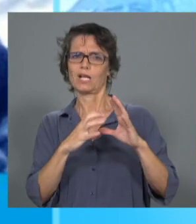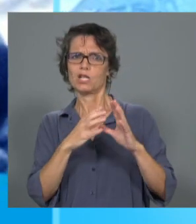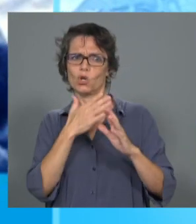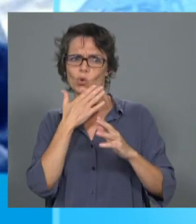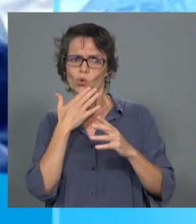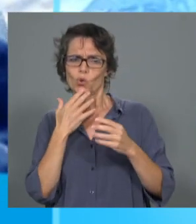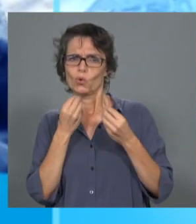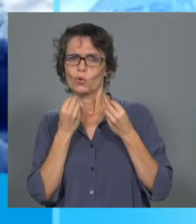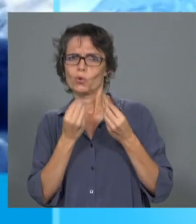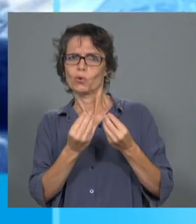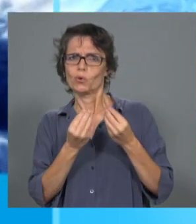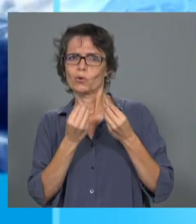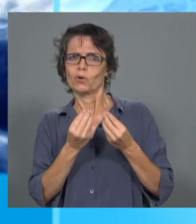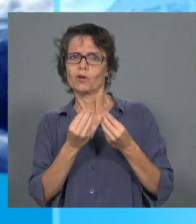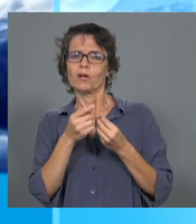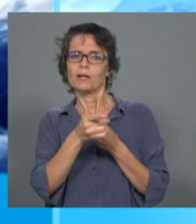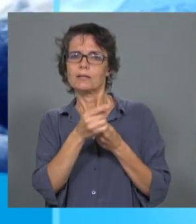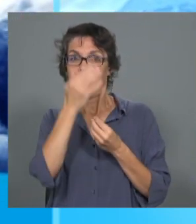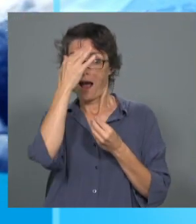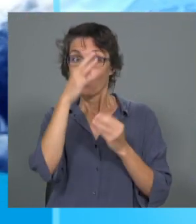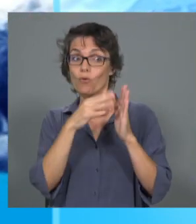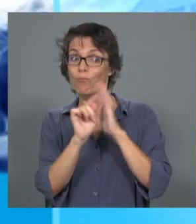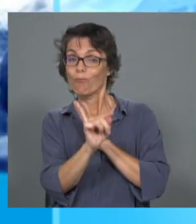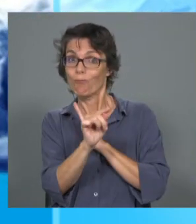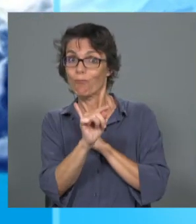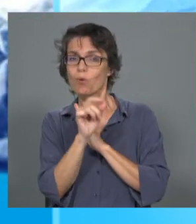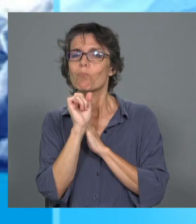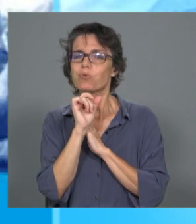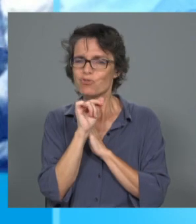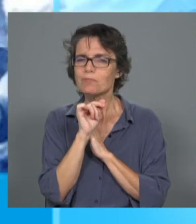penso que aquele modelo poderia ser mais